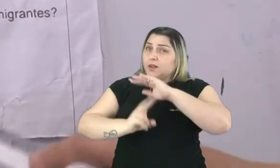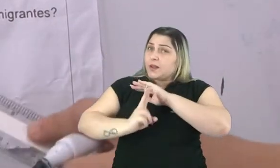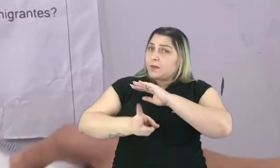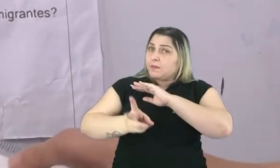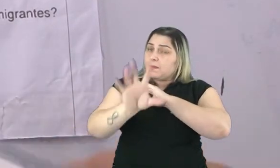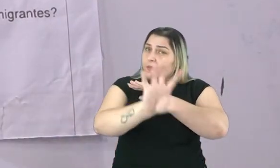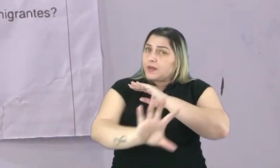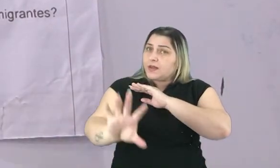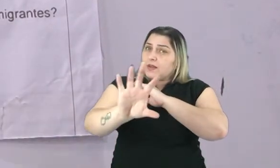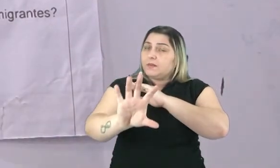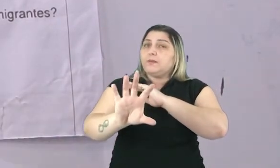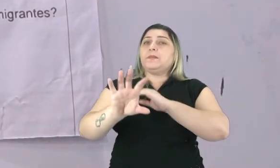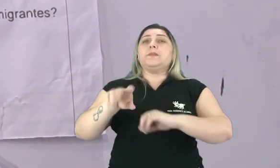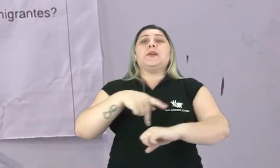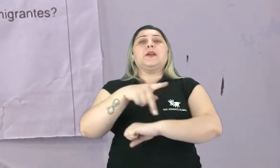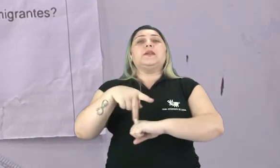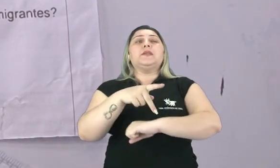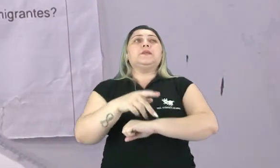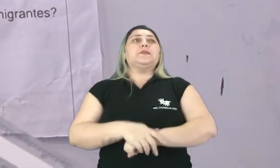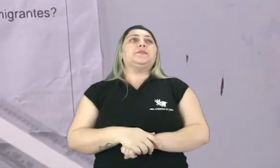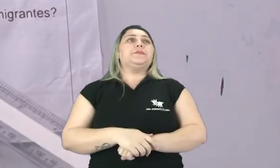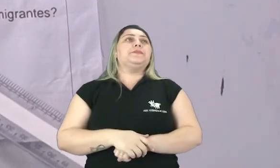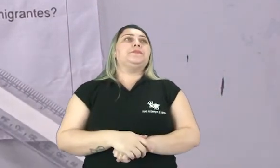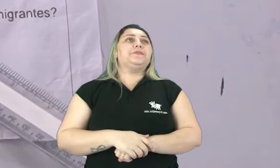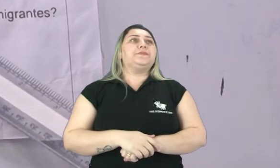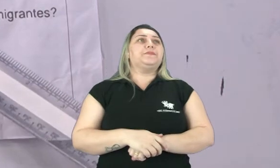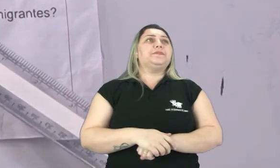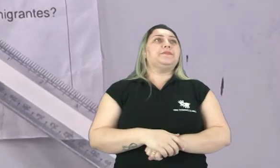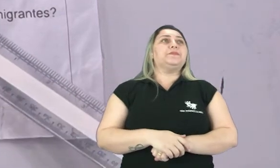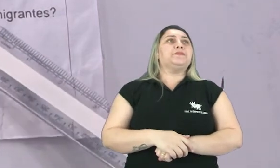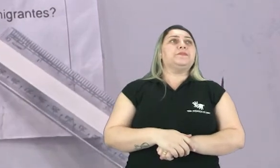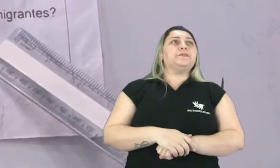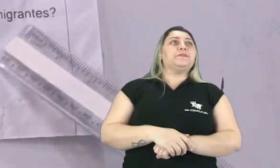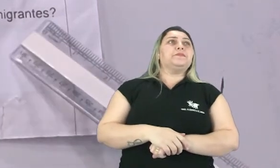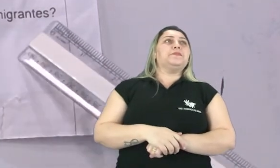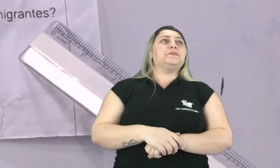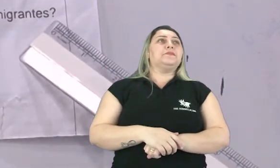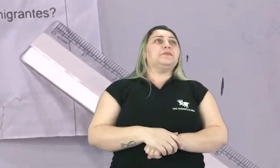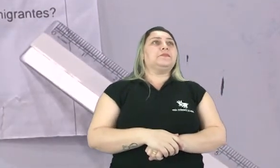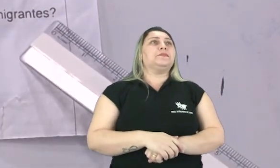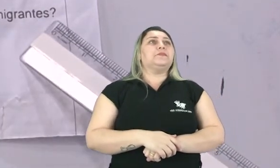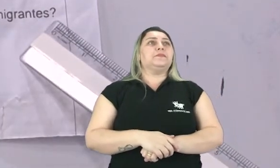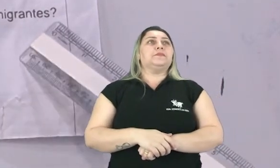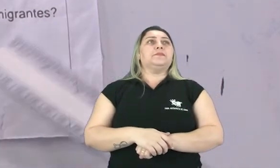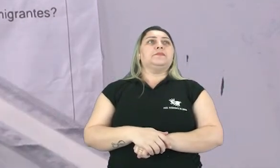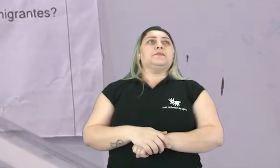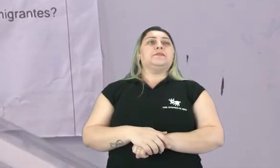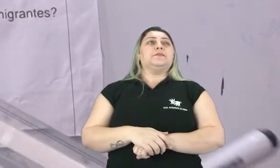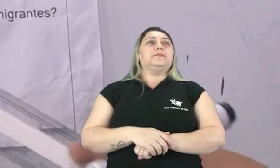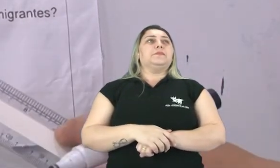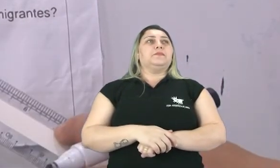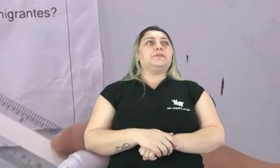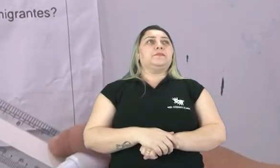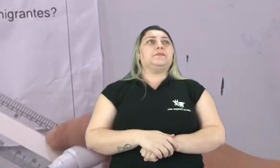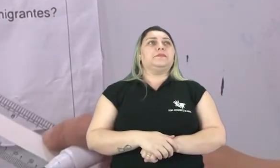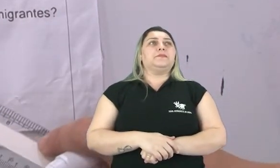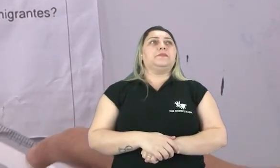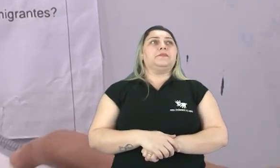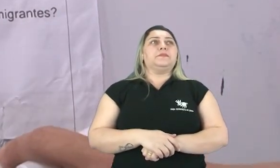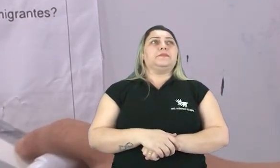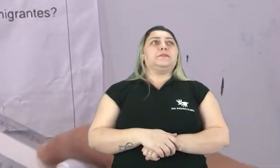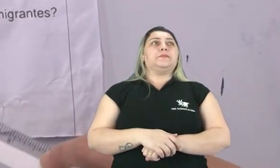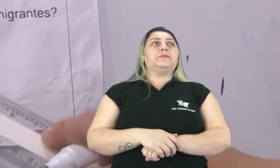migrações, tá? Qual região brasileira atraía mais migrantes? A setinha aqui,